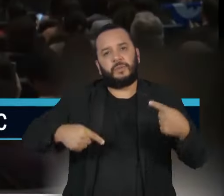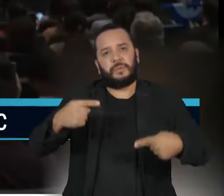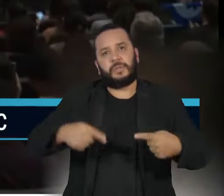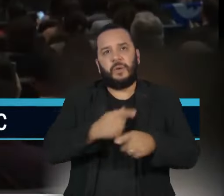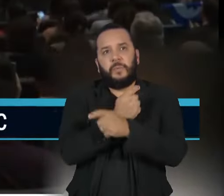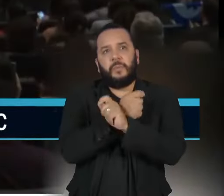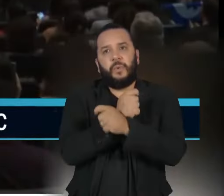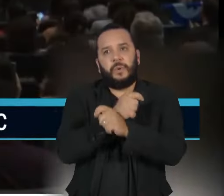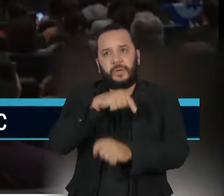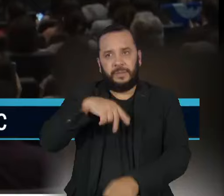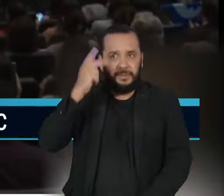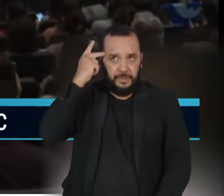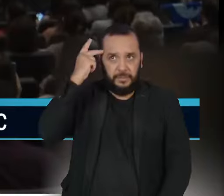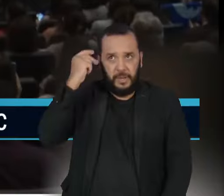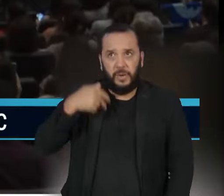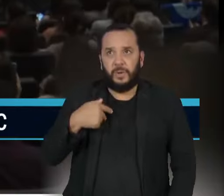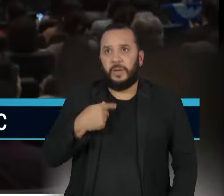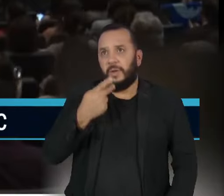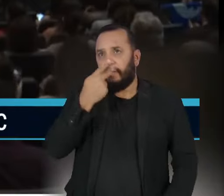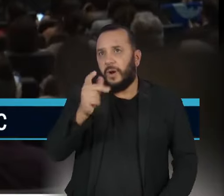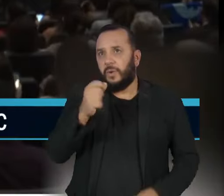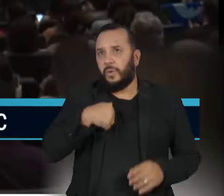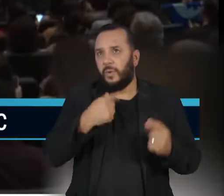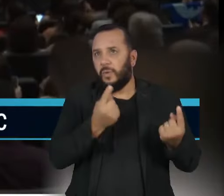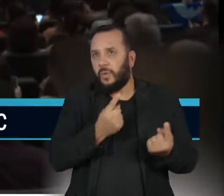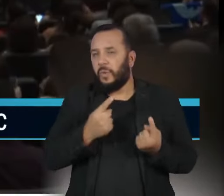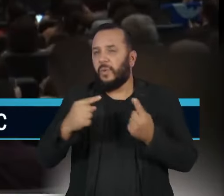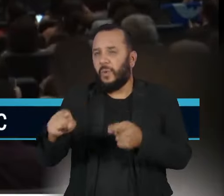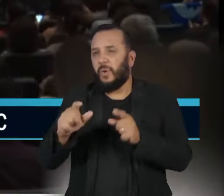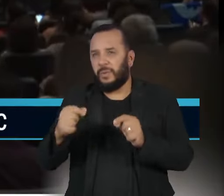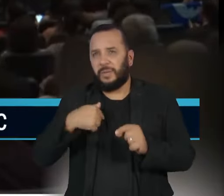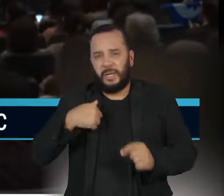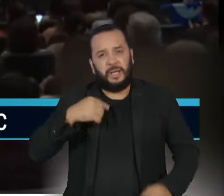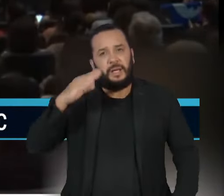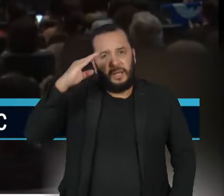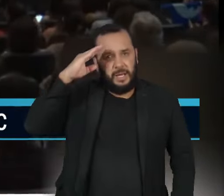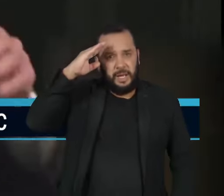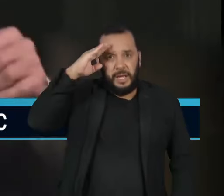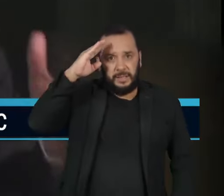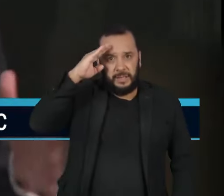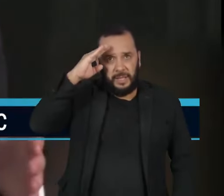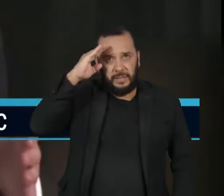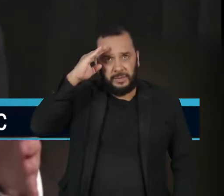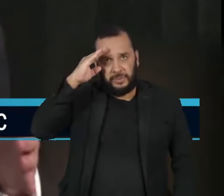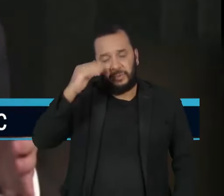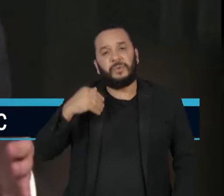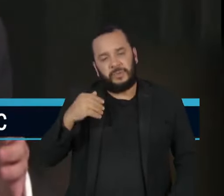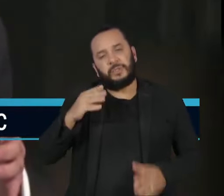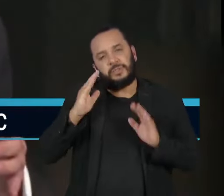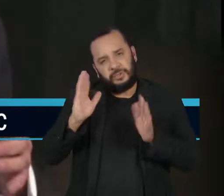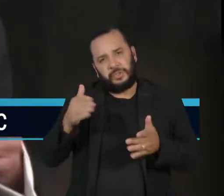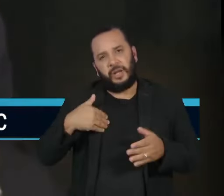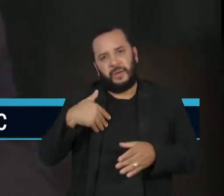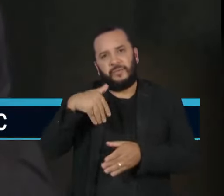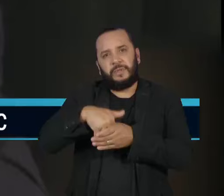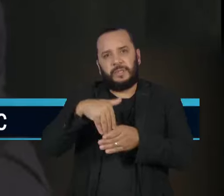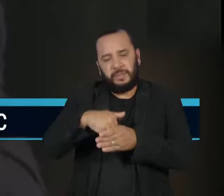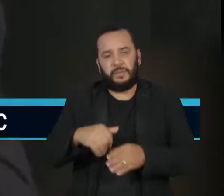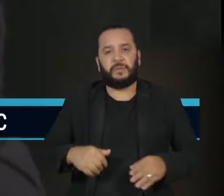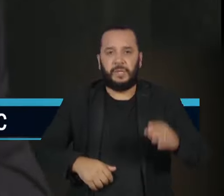democracia. Luiz Roberto Barroso condenou a atuação das Forças Armadas nas últimas eleições. Foram manipulados